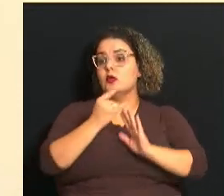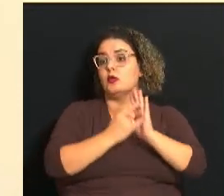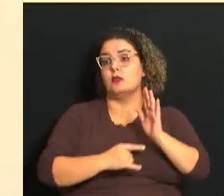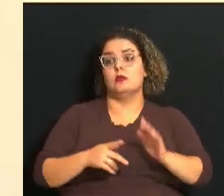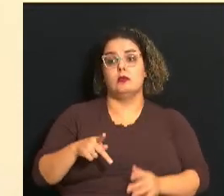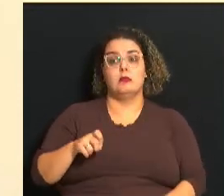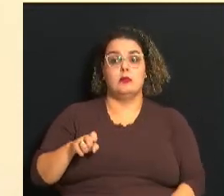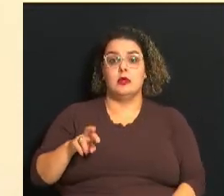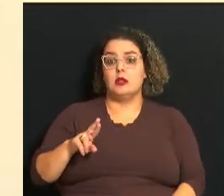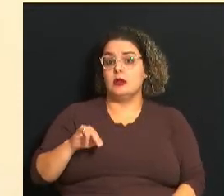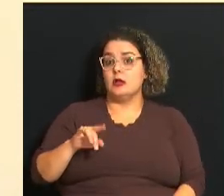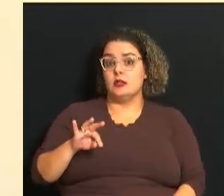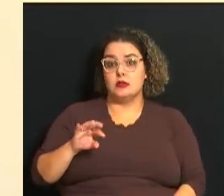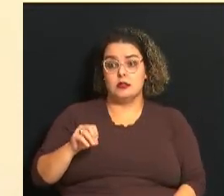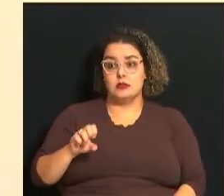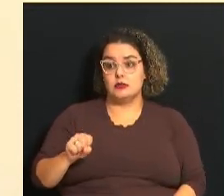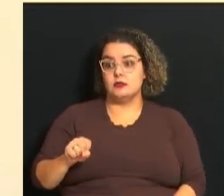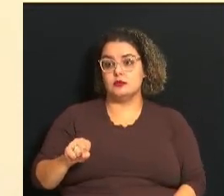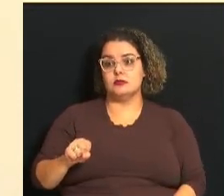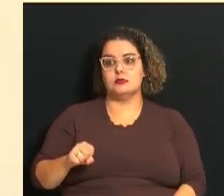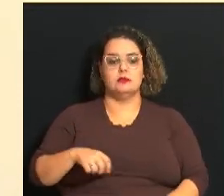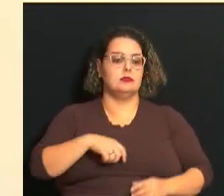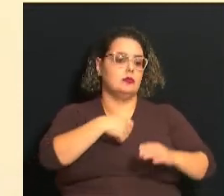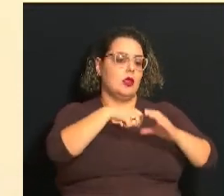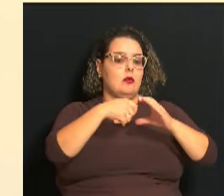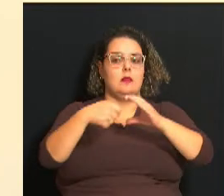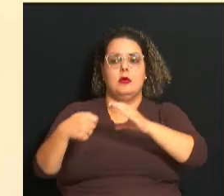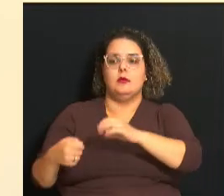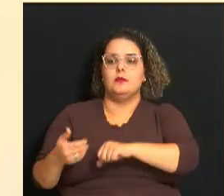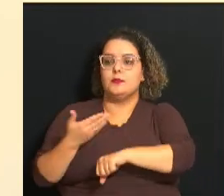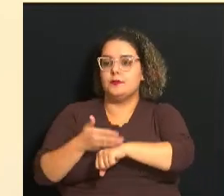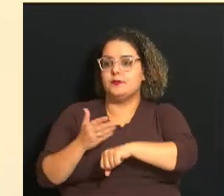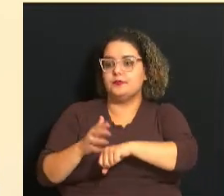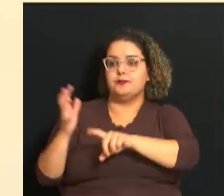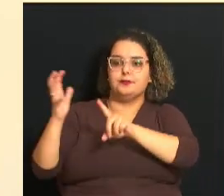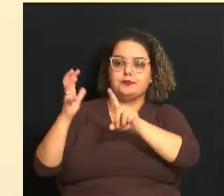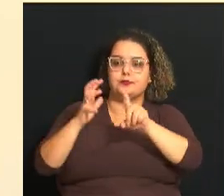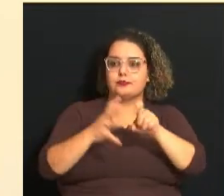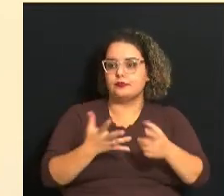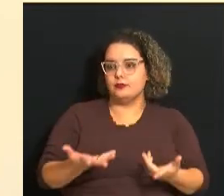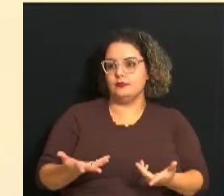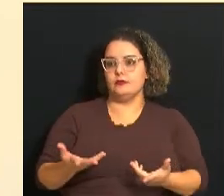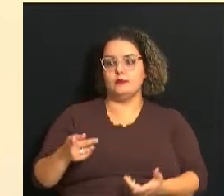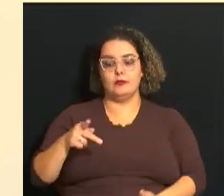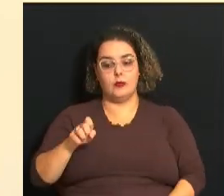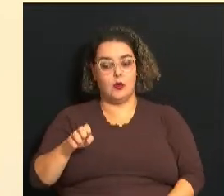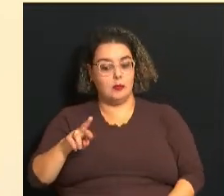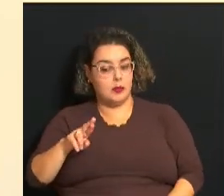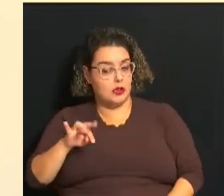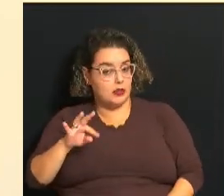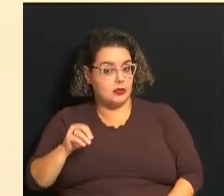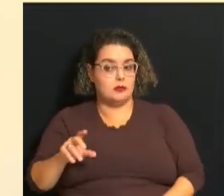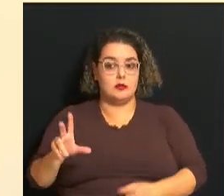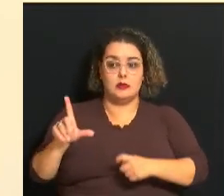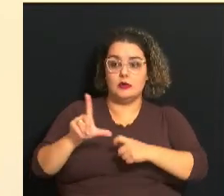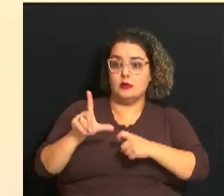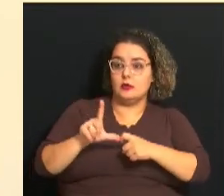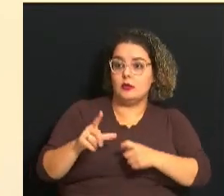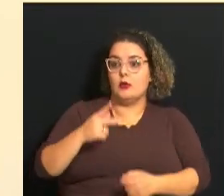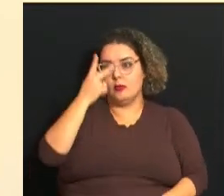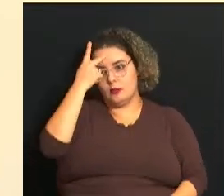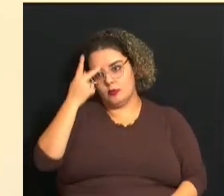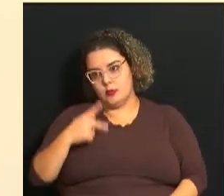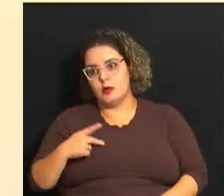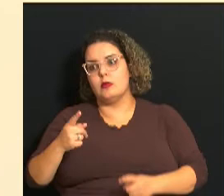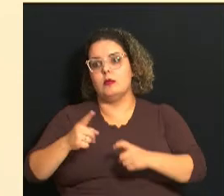empresa tem os documentos uma filmagem de uma prática abusiva é um perito para fazer um laudo né o próprio médico da empresa que